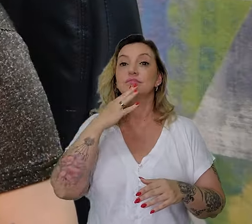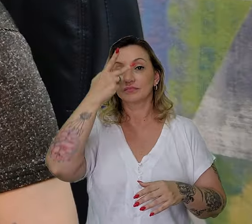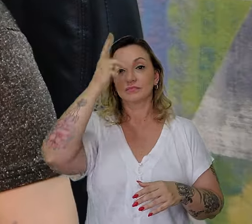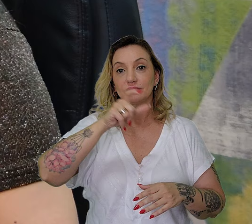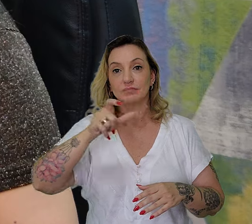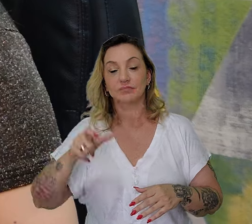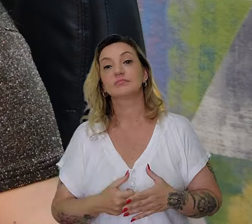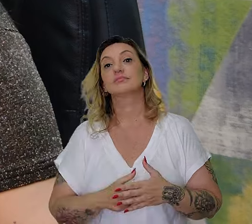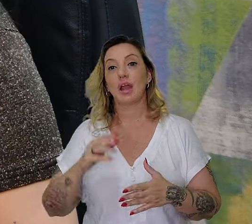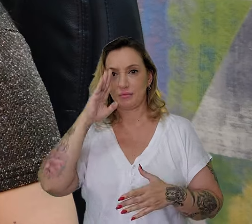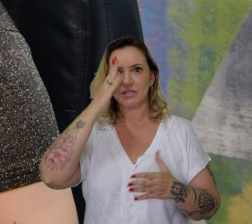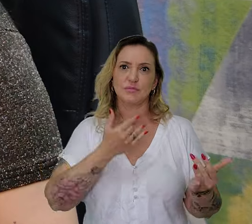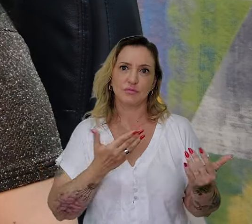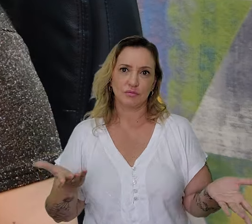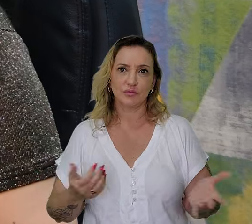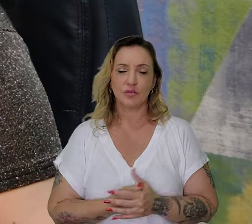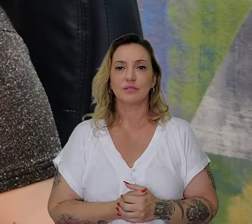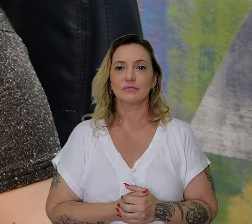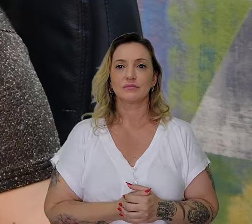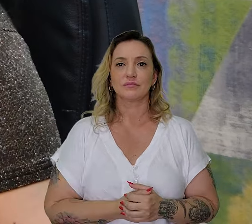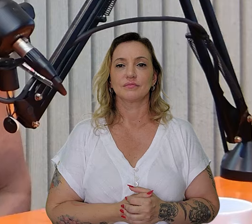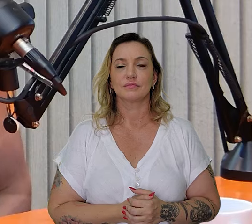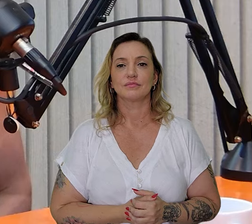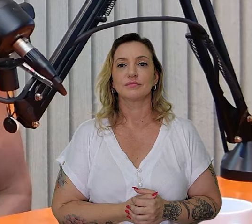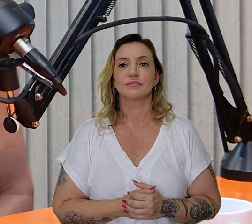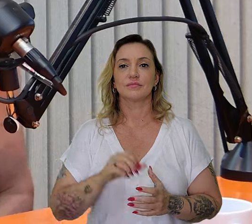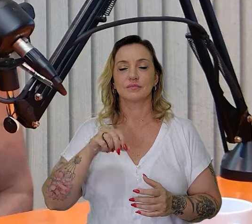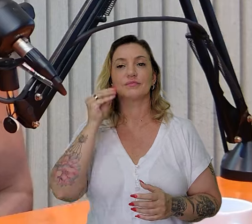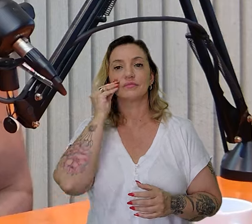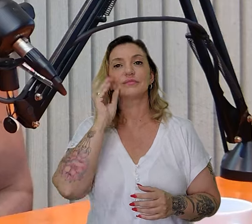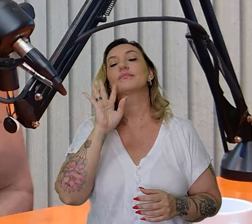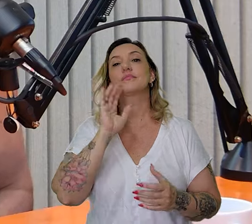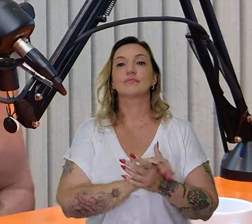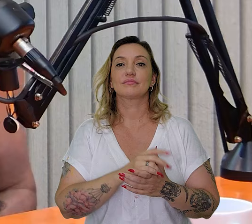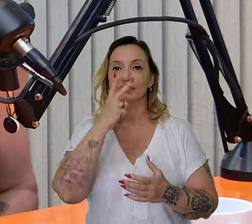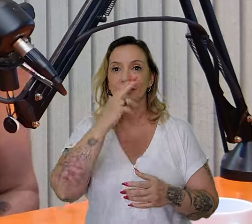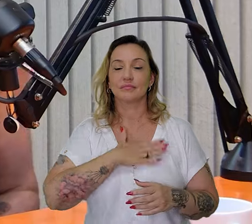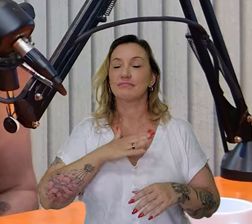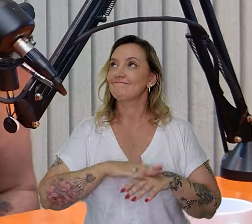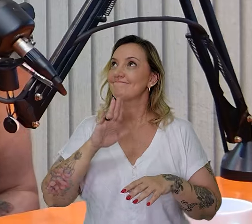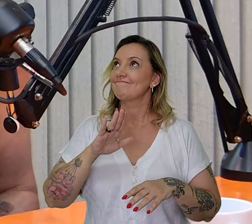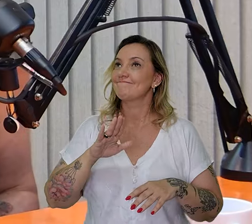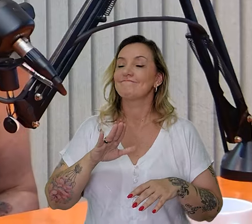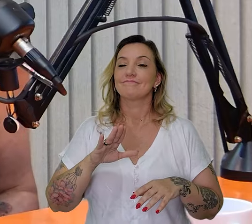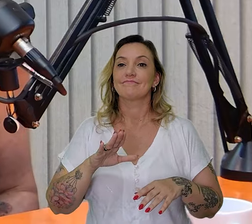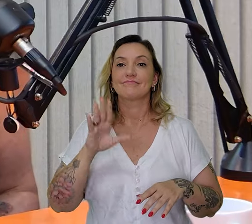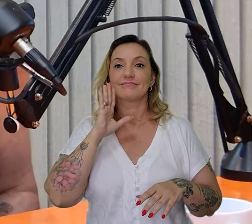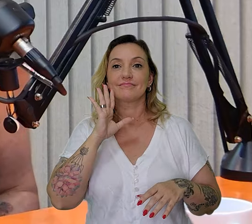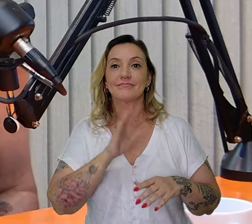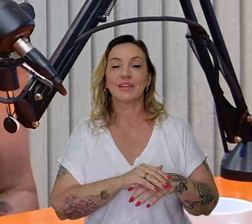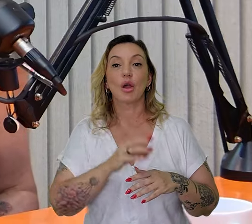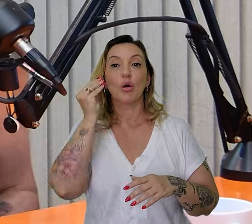imagina que experiência legal gente sabe o que eu mais gosto quando é muito legal você ter a oportunidade de ver o ciclo